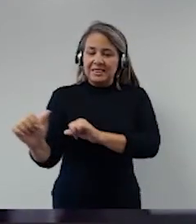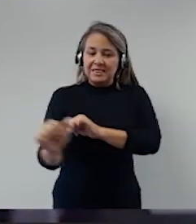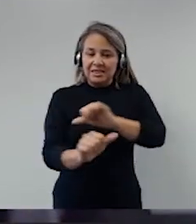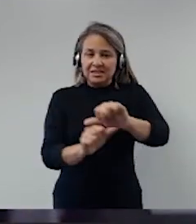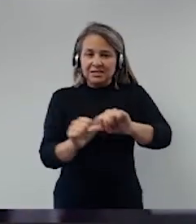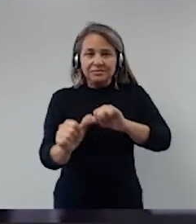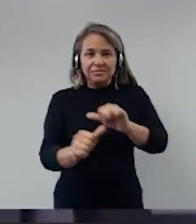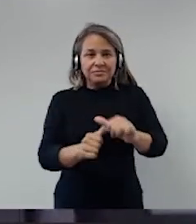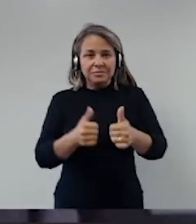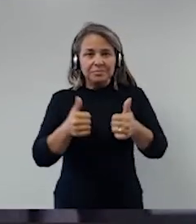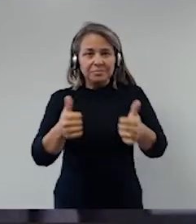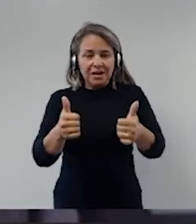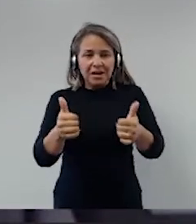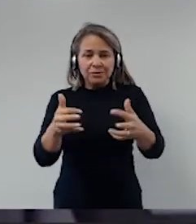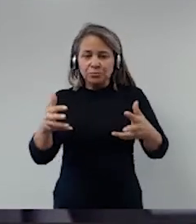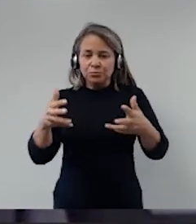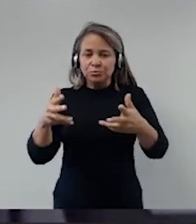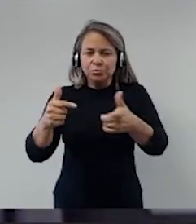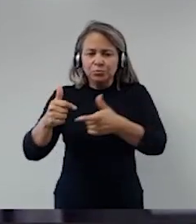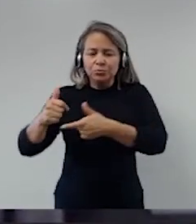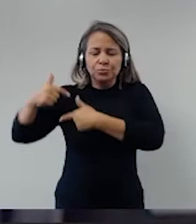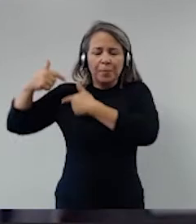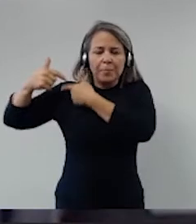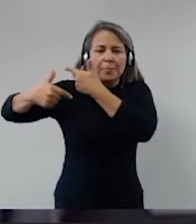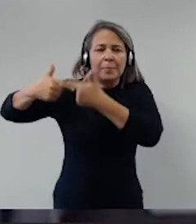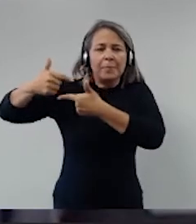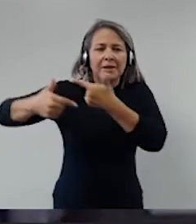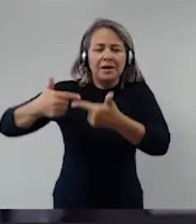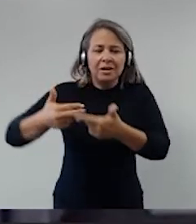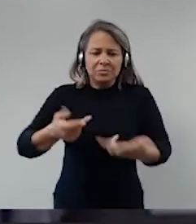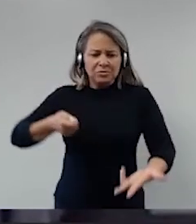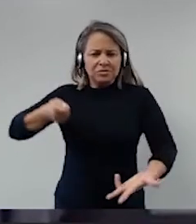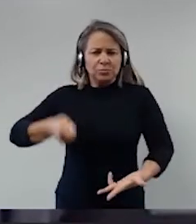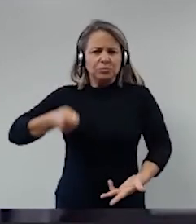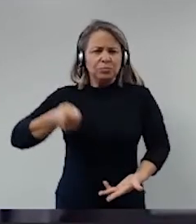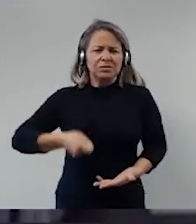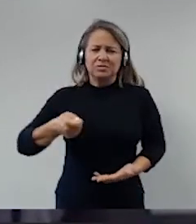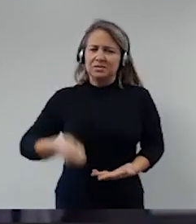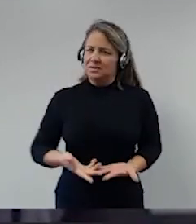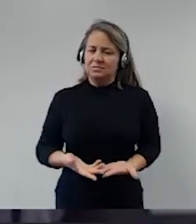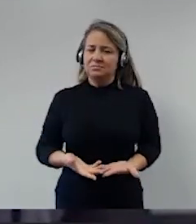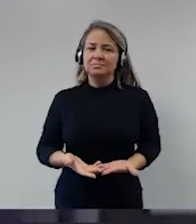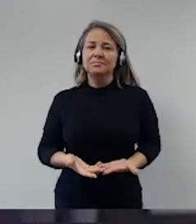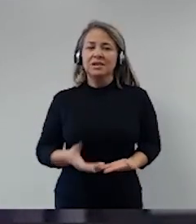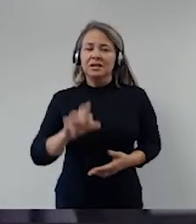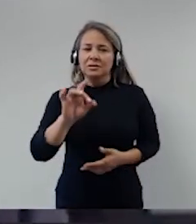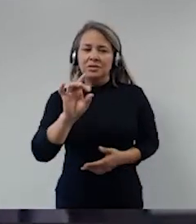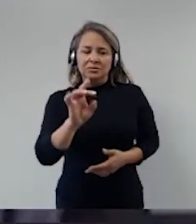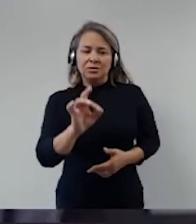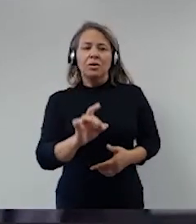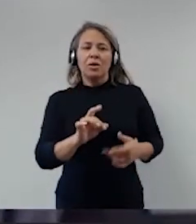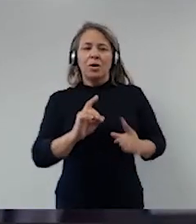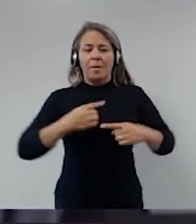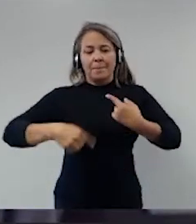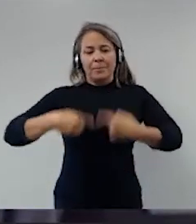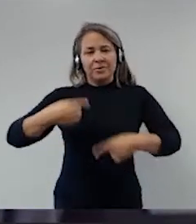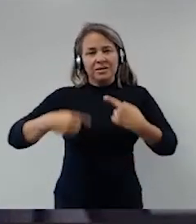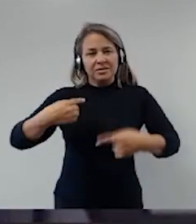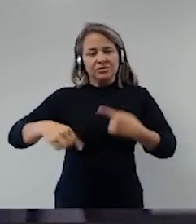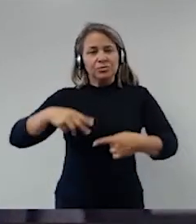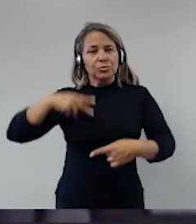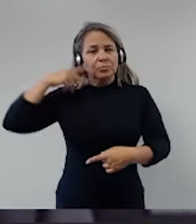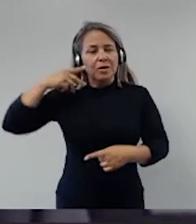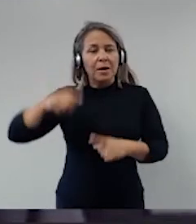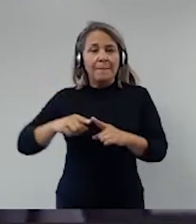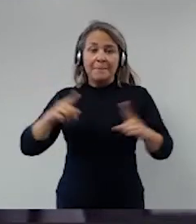transformarmos todo um construto social num regime autoritário que não seja só político, mas se torna